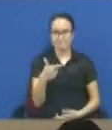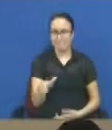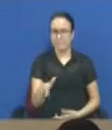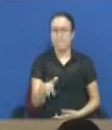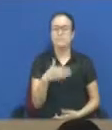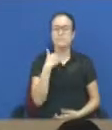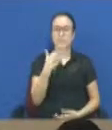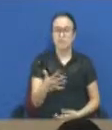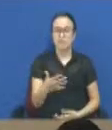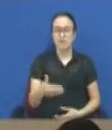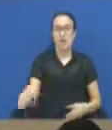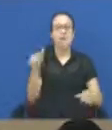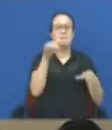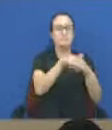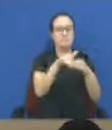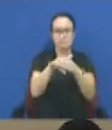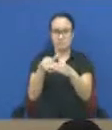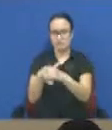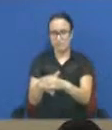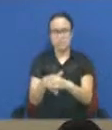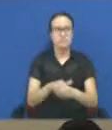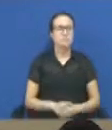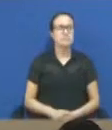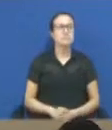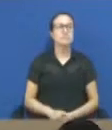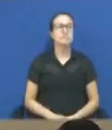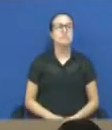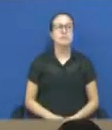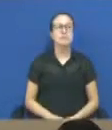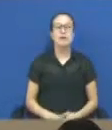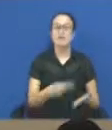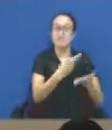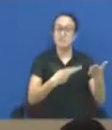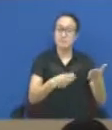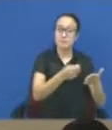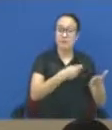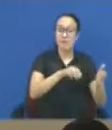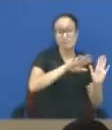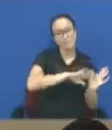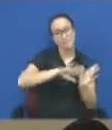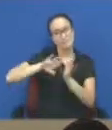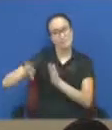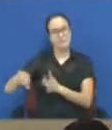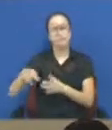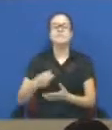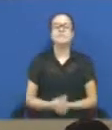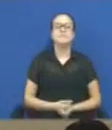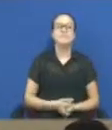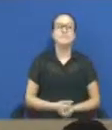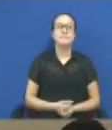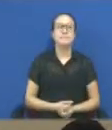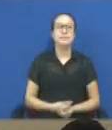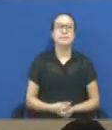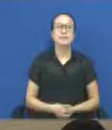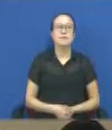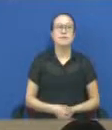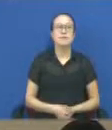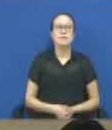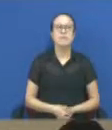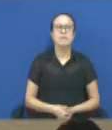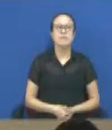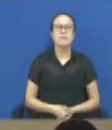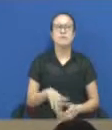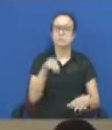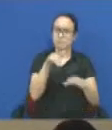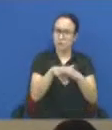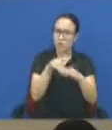discutir, o requerimento vai à votação. Requerimento de retirada da emenda. E a retirada será feita pela deliberação